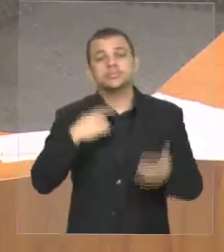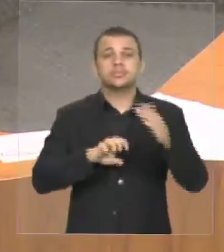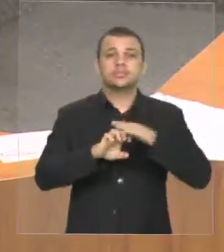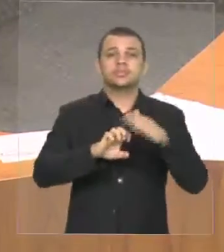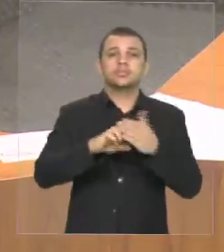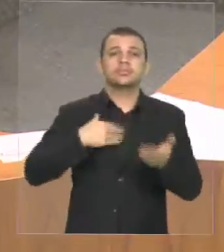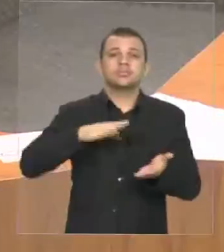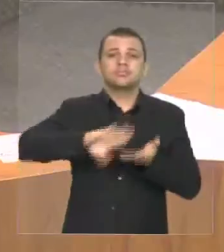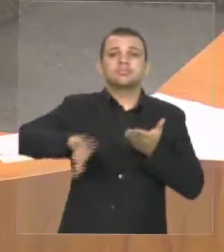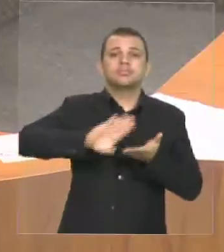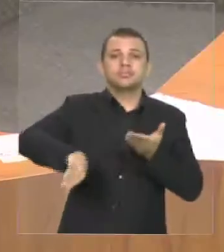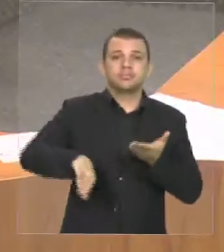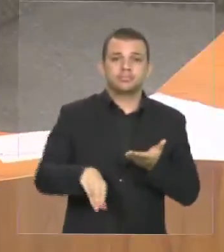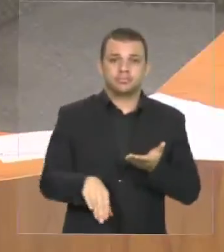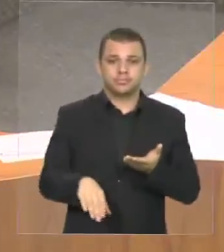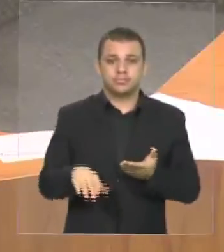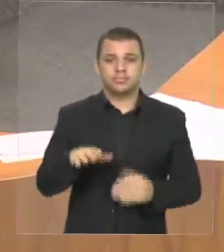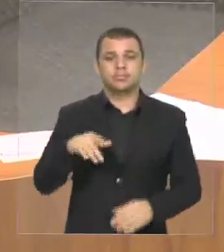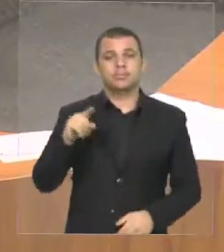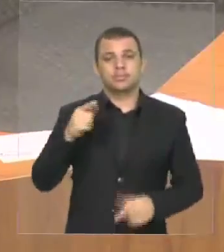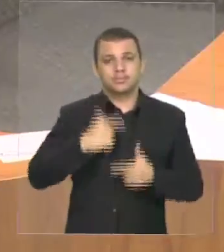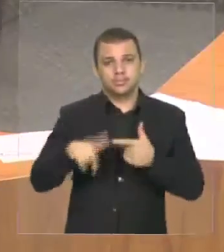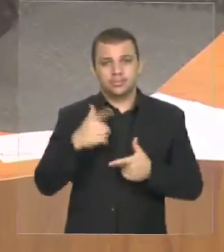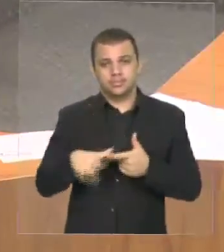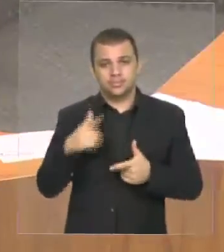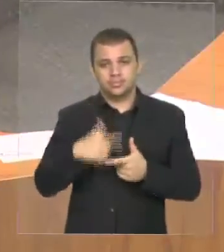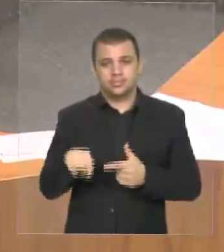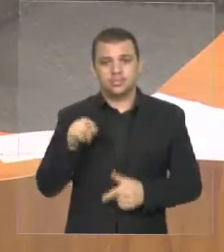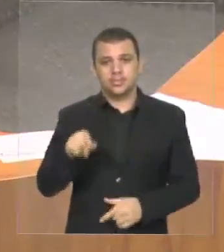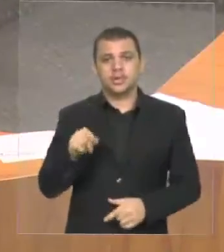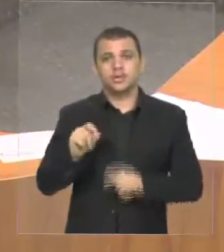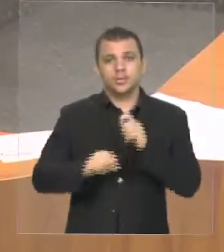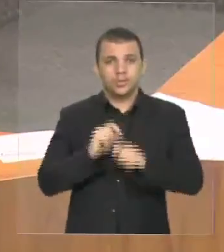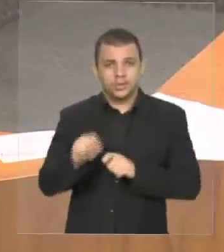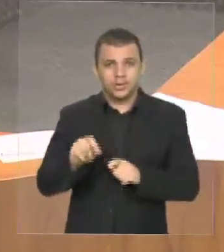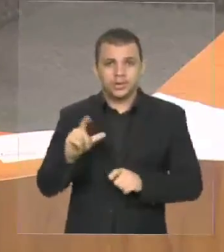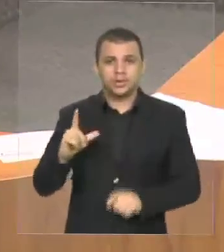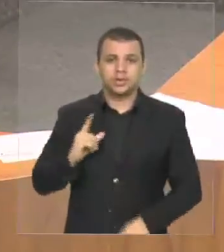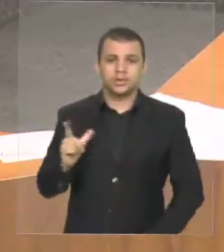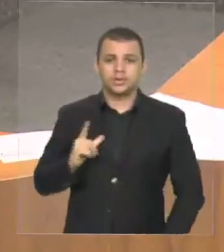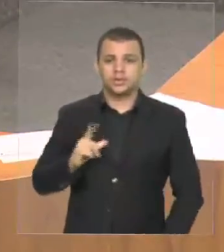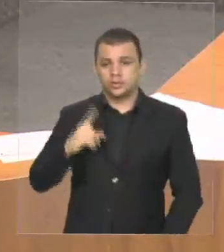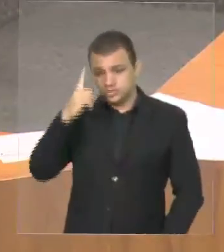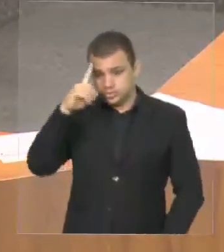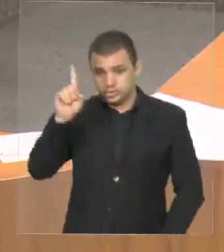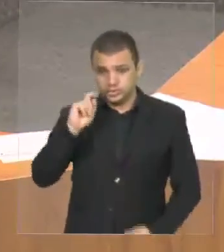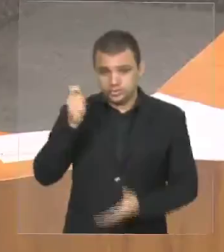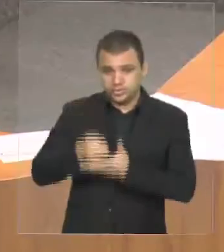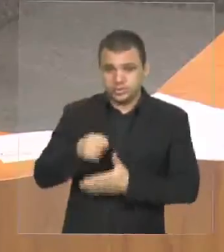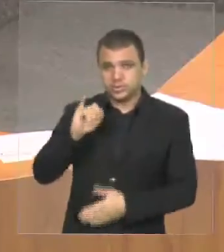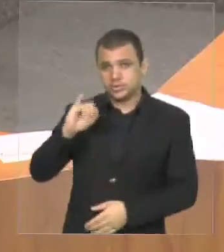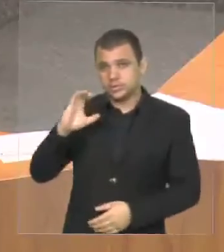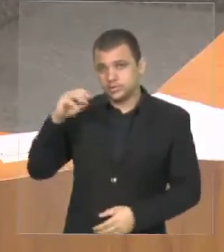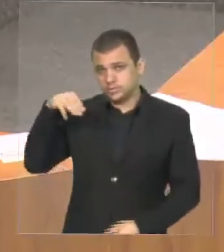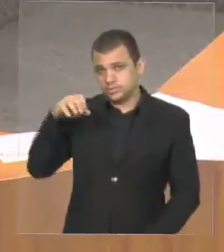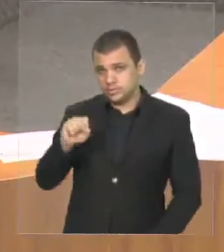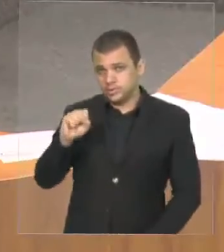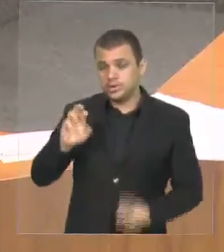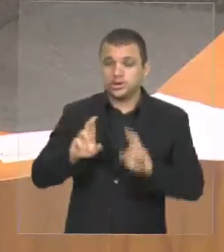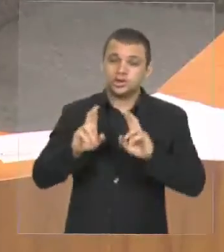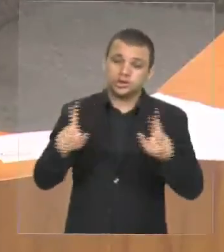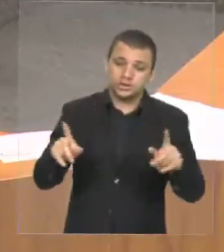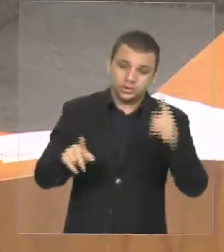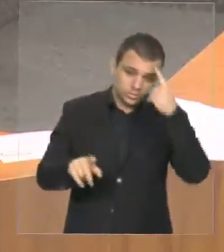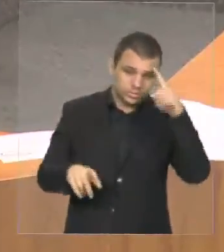excluídas dessa perversidade de ter a data do pagamento do ICMS diferente da data